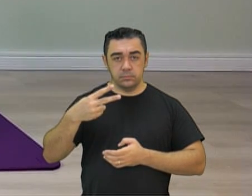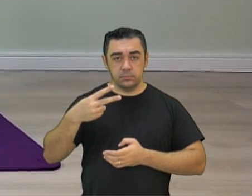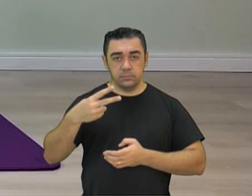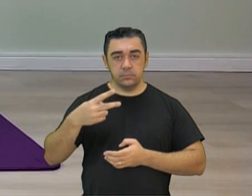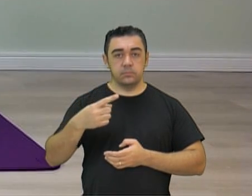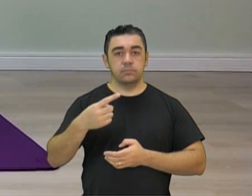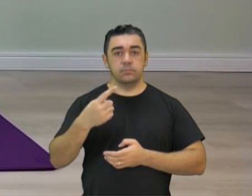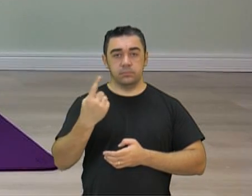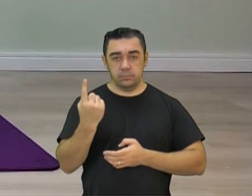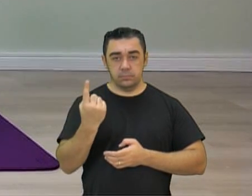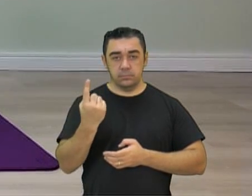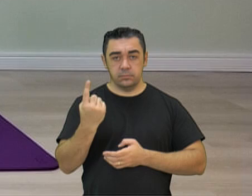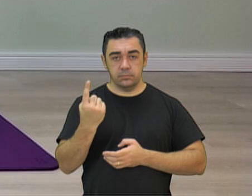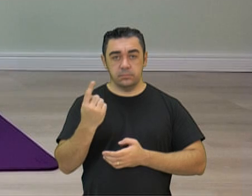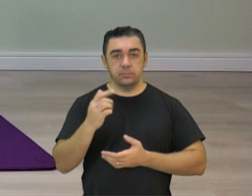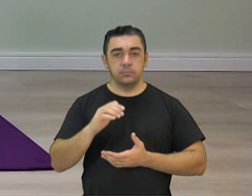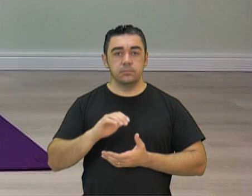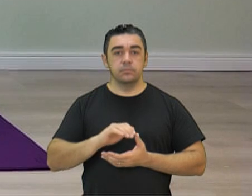2,